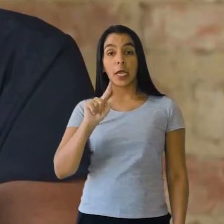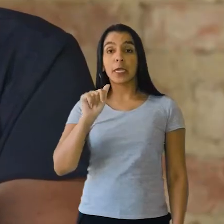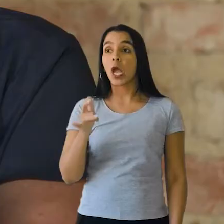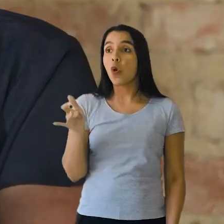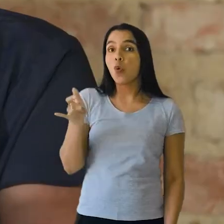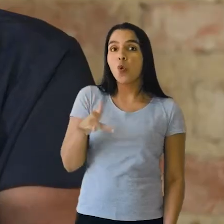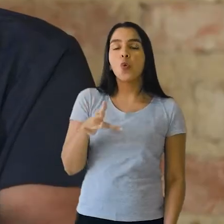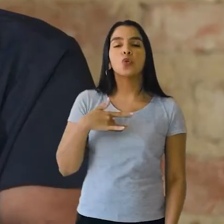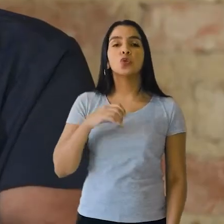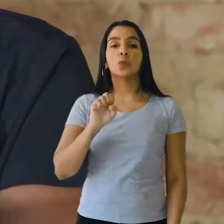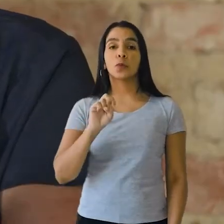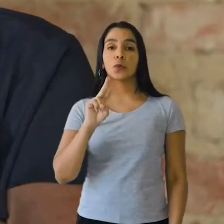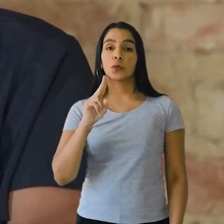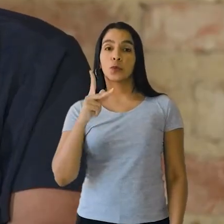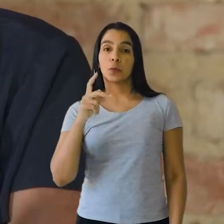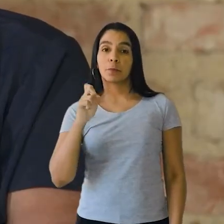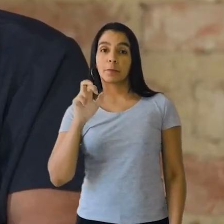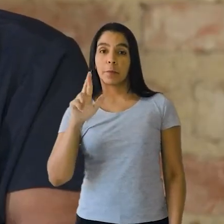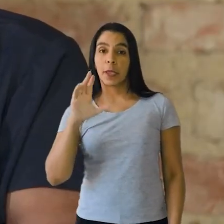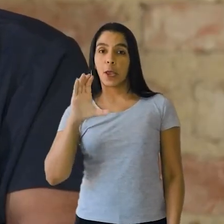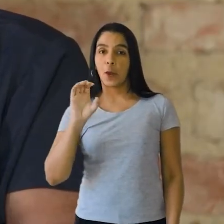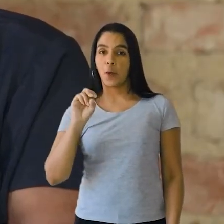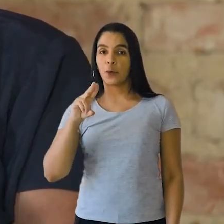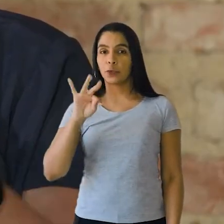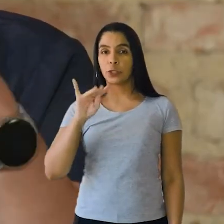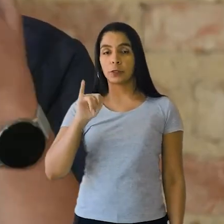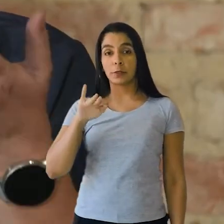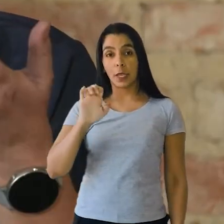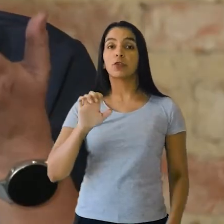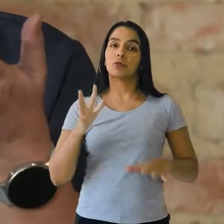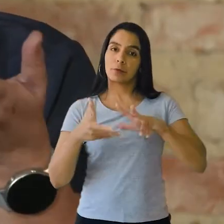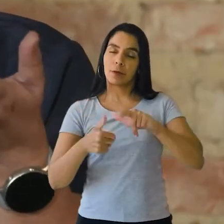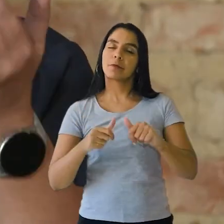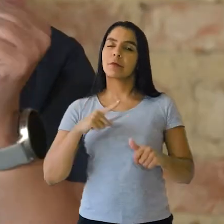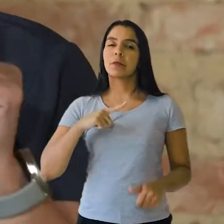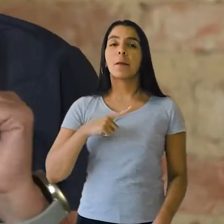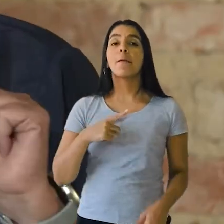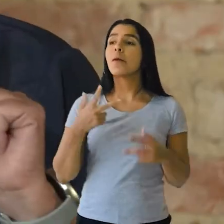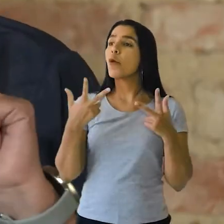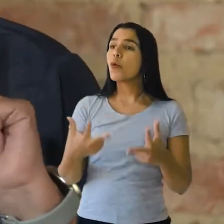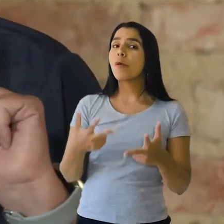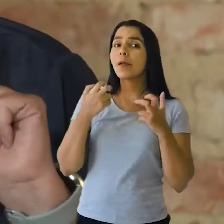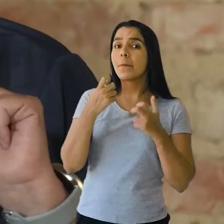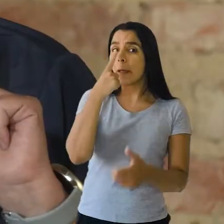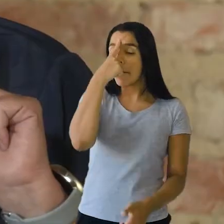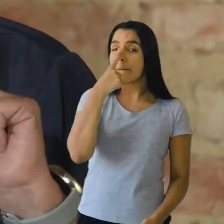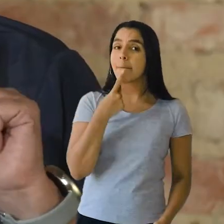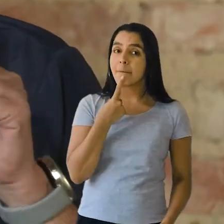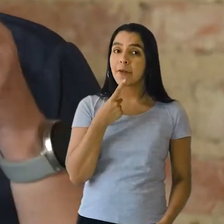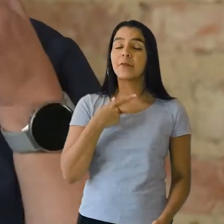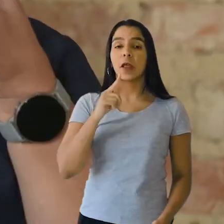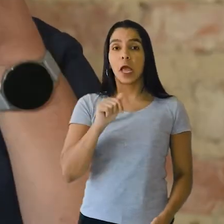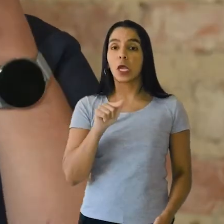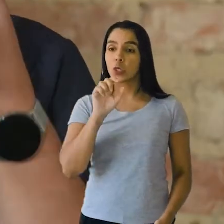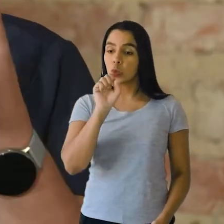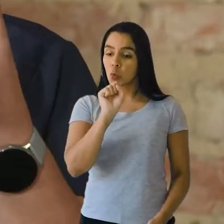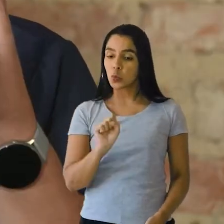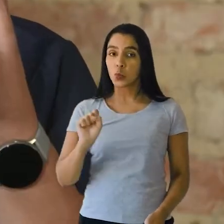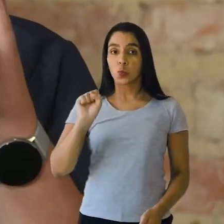que é o último supercontinente que a Terra experimentou, e que a gente percebe nessa figura é